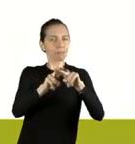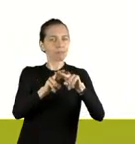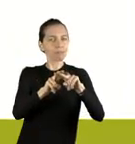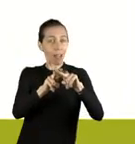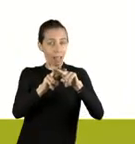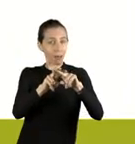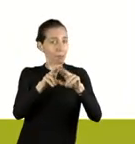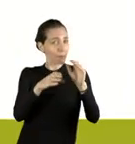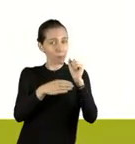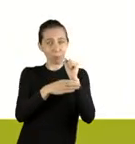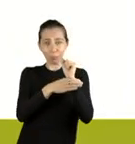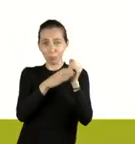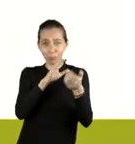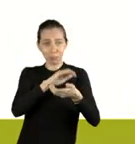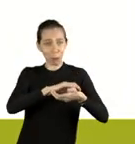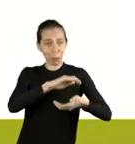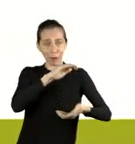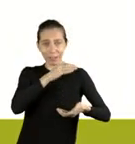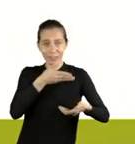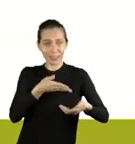segura?